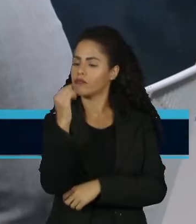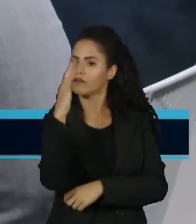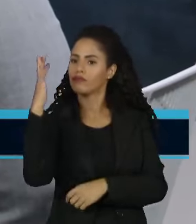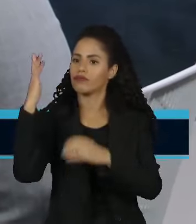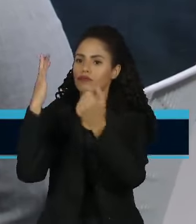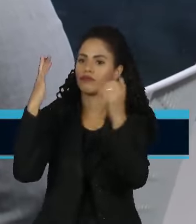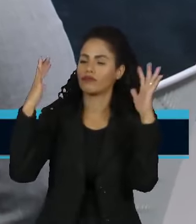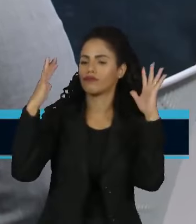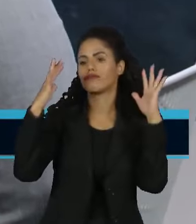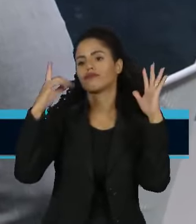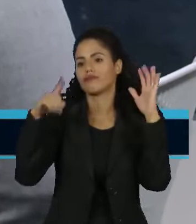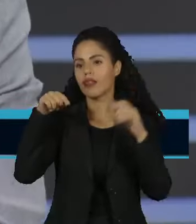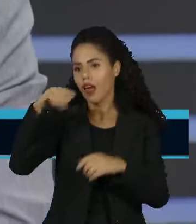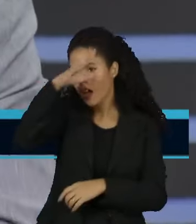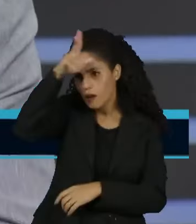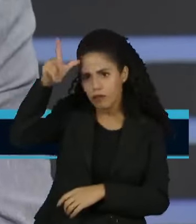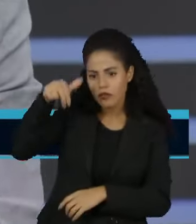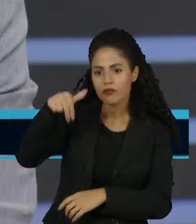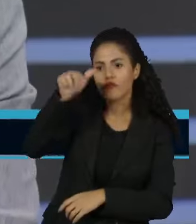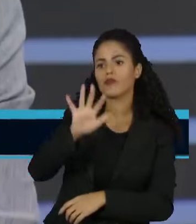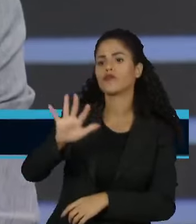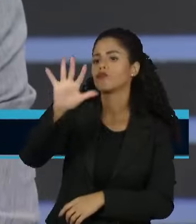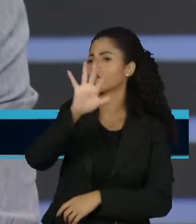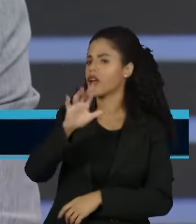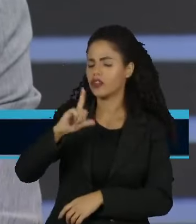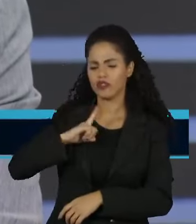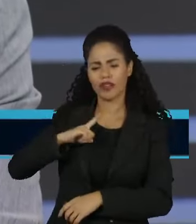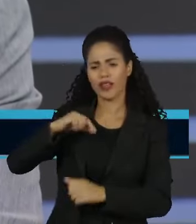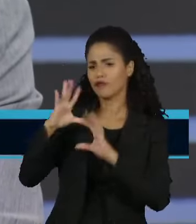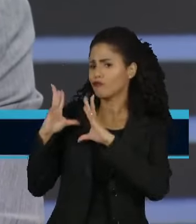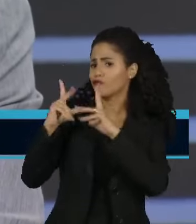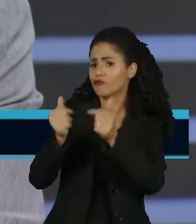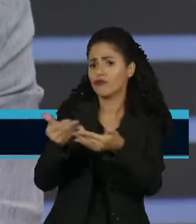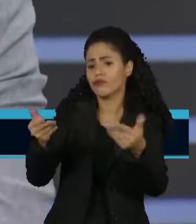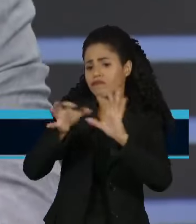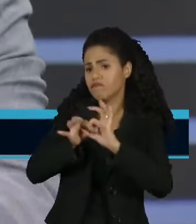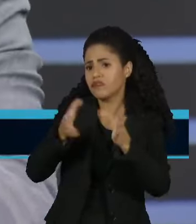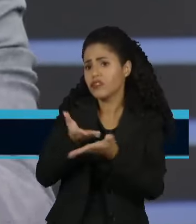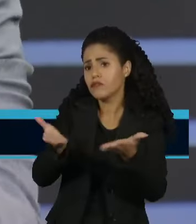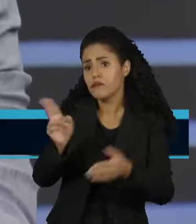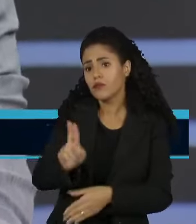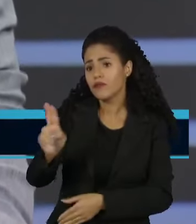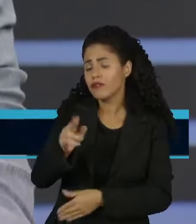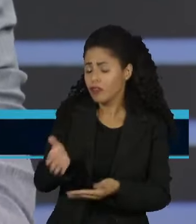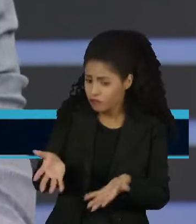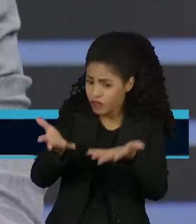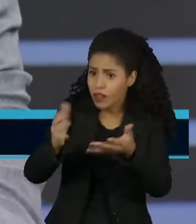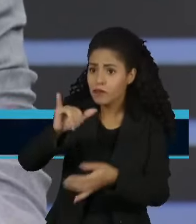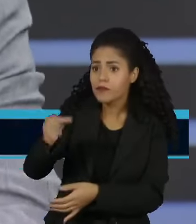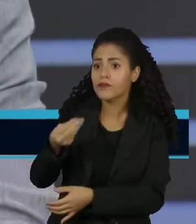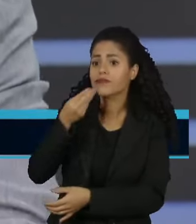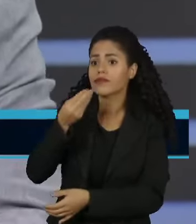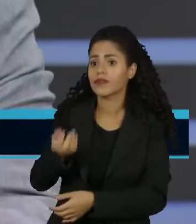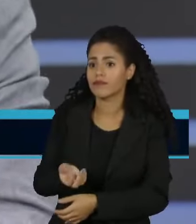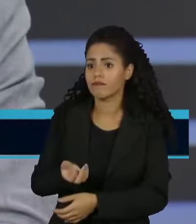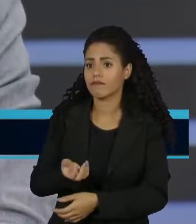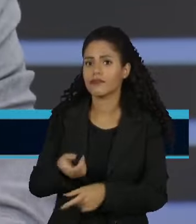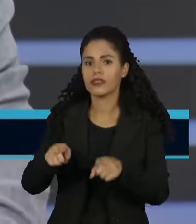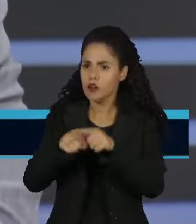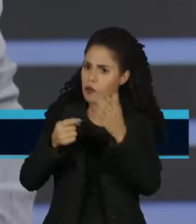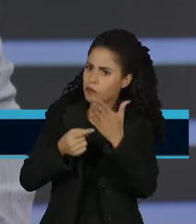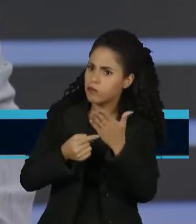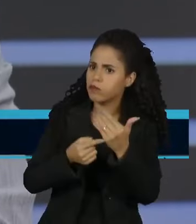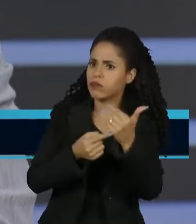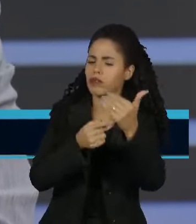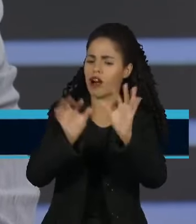nosso nosso nosso Nordeste que está com todos esses insumos disponíveis então um um rub tecnológico bem